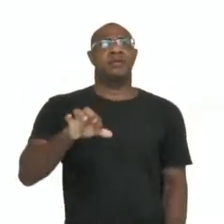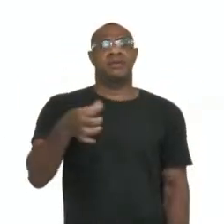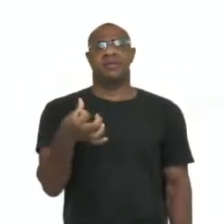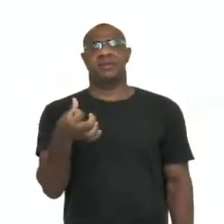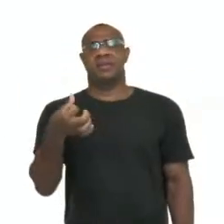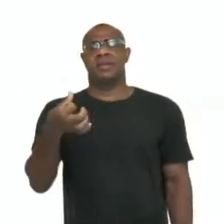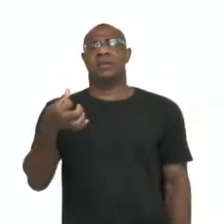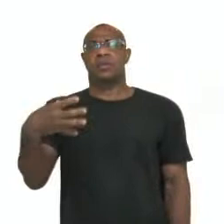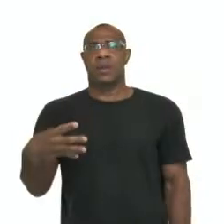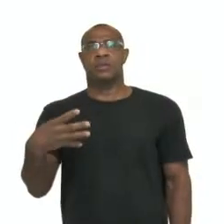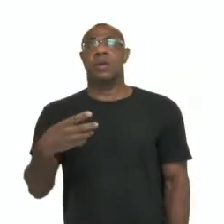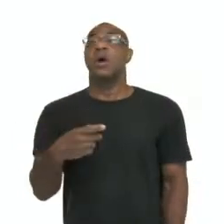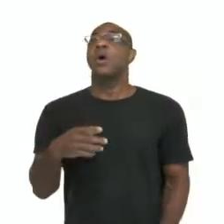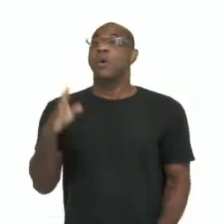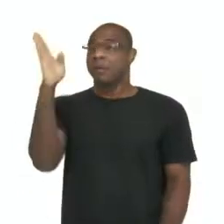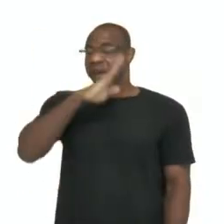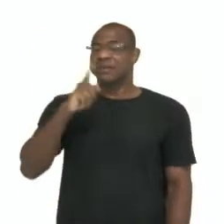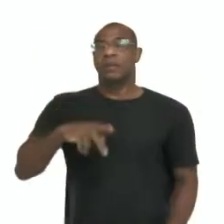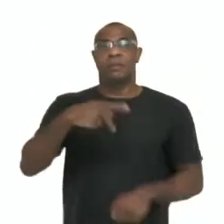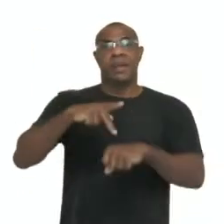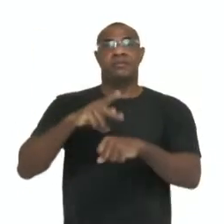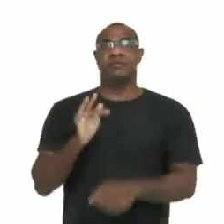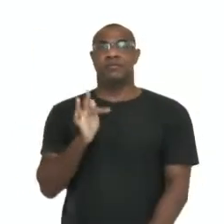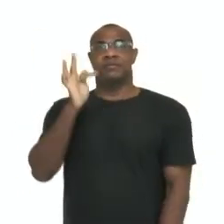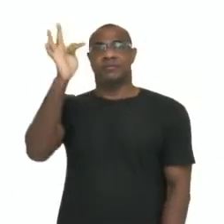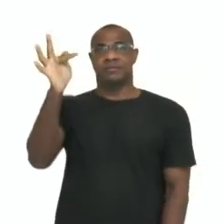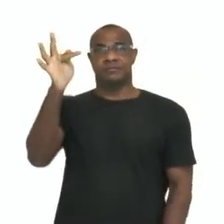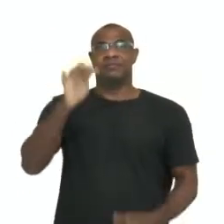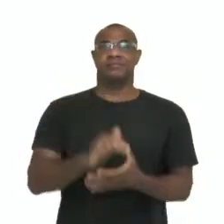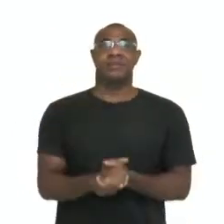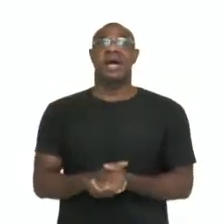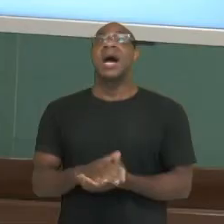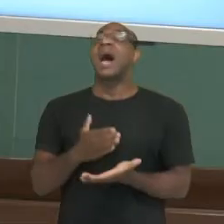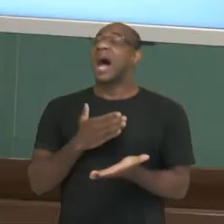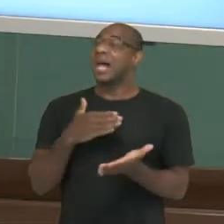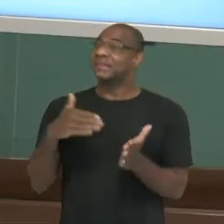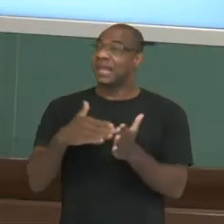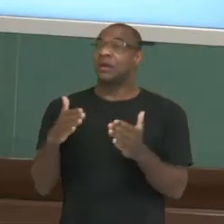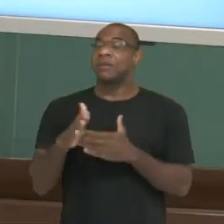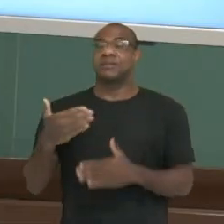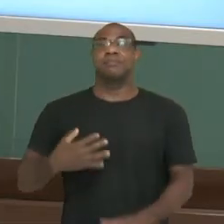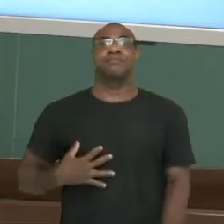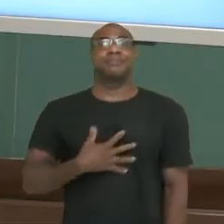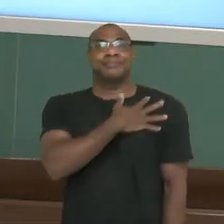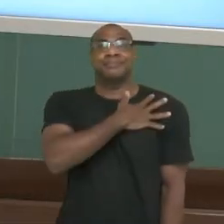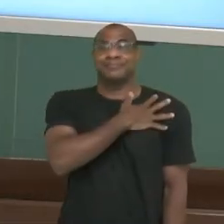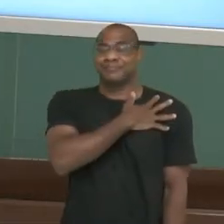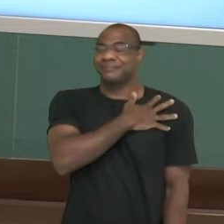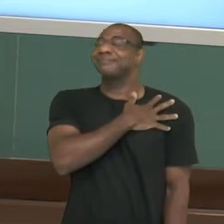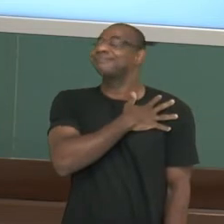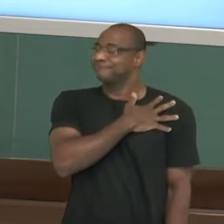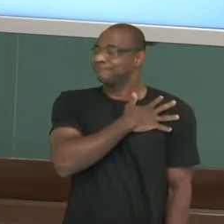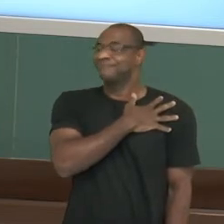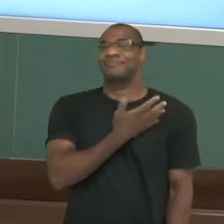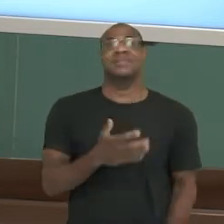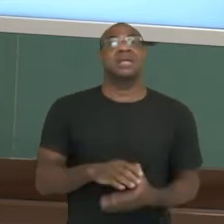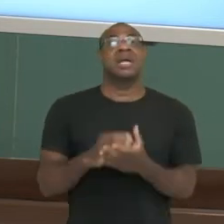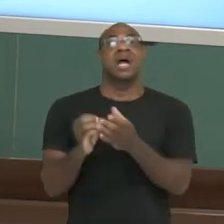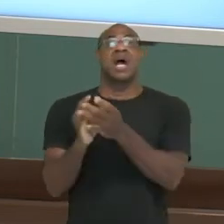apenas o país do futuro. Então, até começar o governo civil-militar. A partir dessa ditadura civil-militar, a